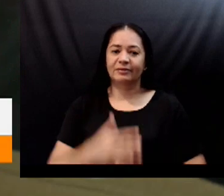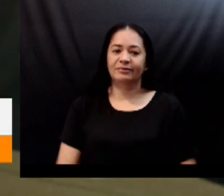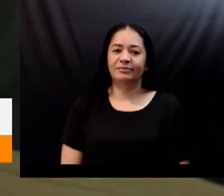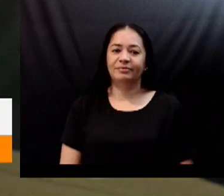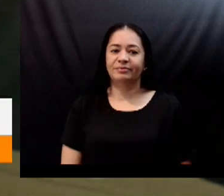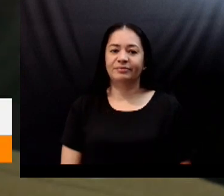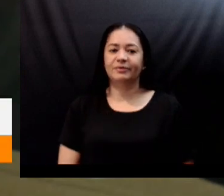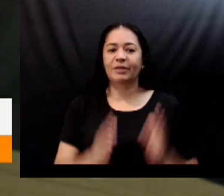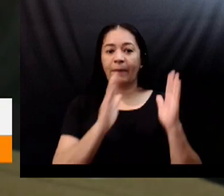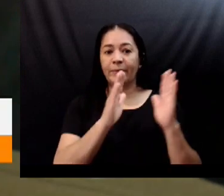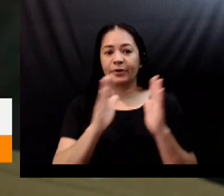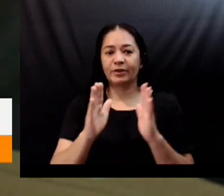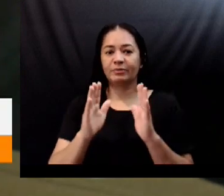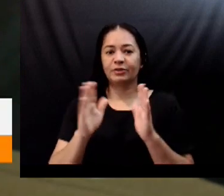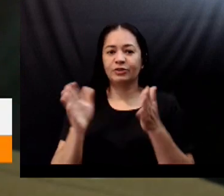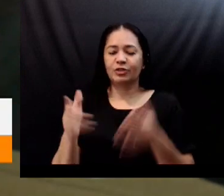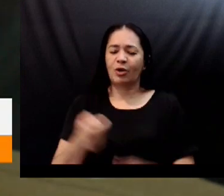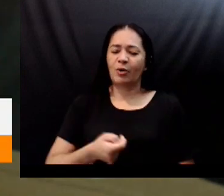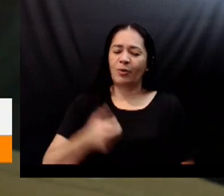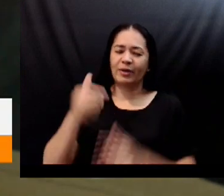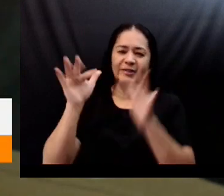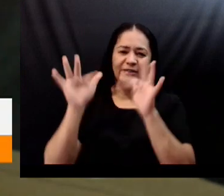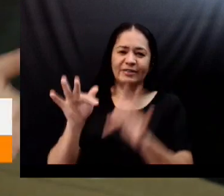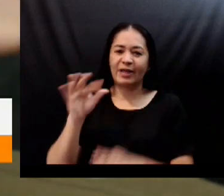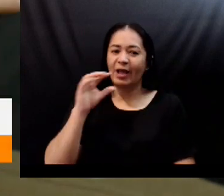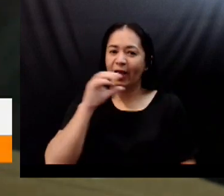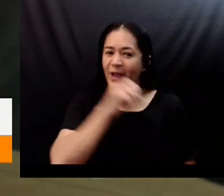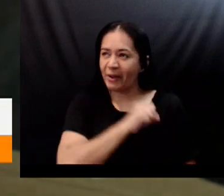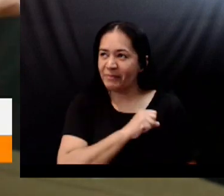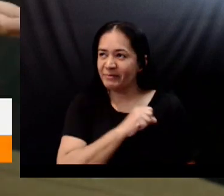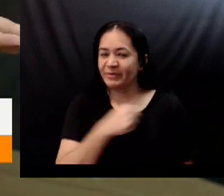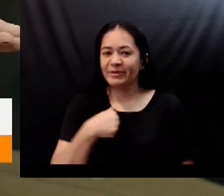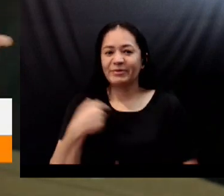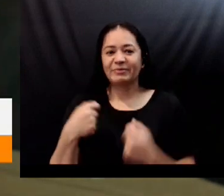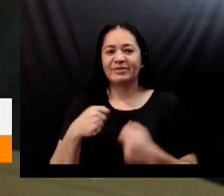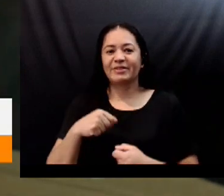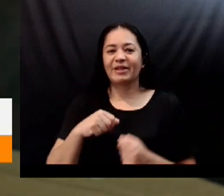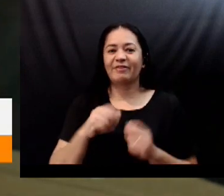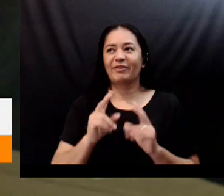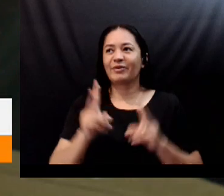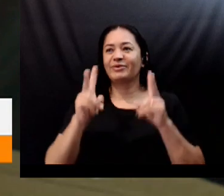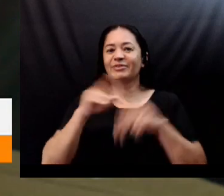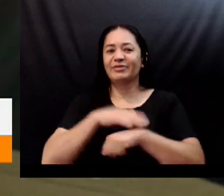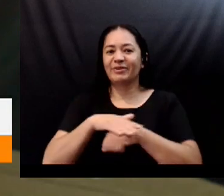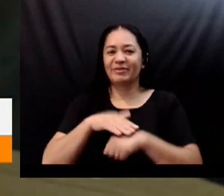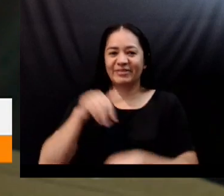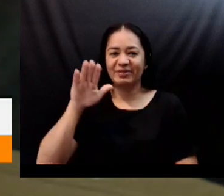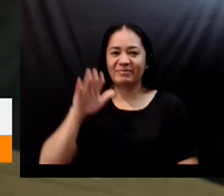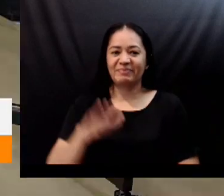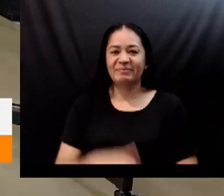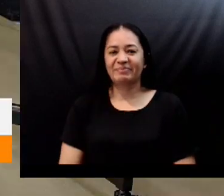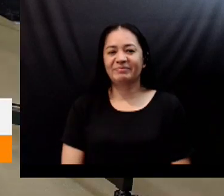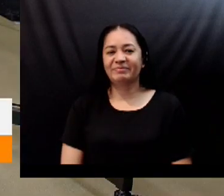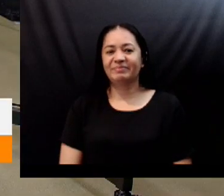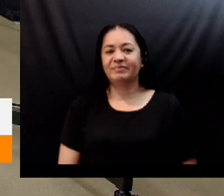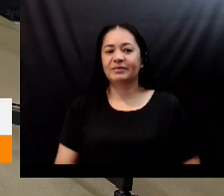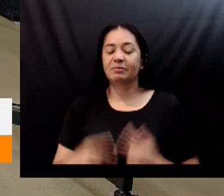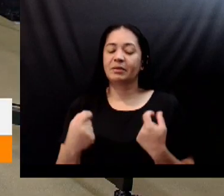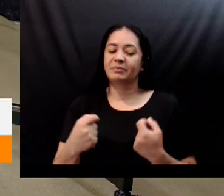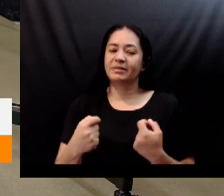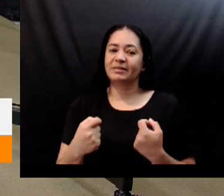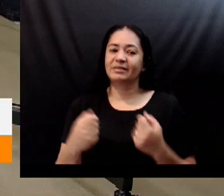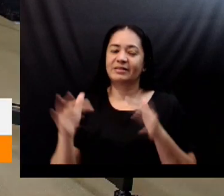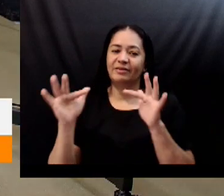está chegando ao fim, foi muito rápido, eu precisava ficar conversando mais com vocês, mas nós temos que entregar. Eu quero